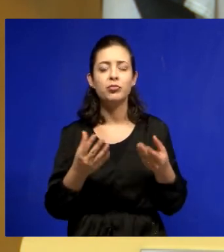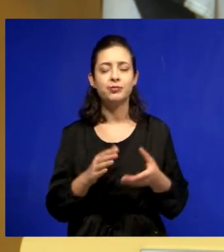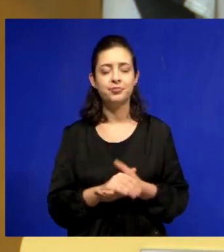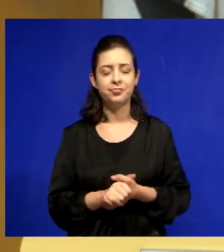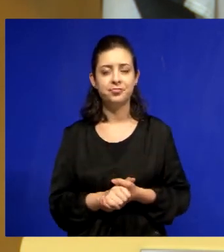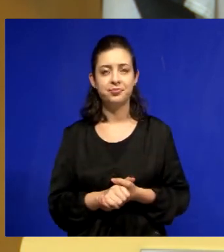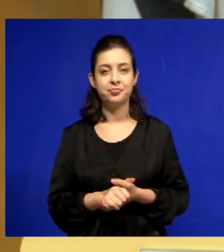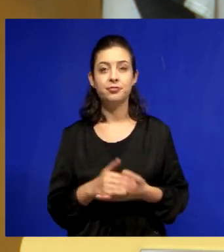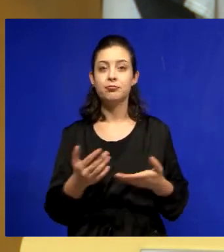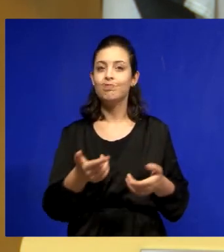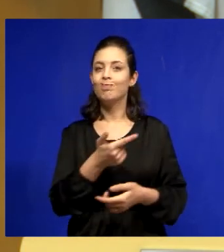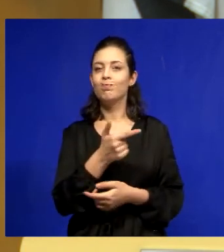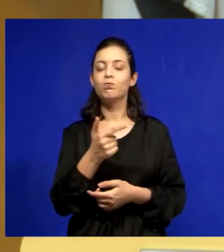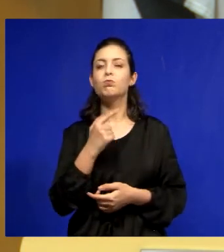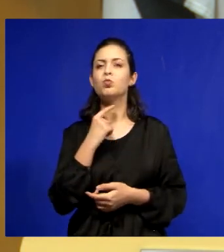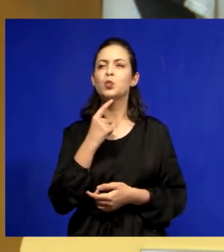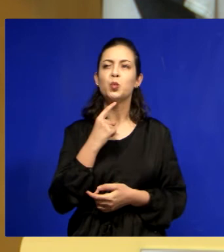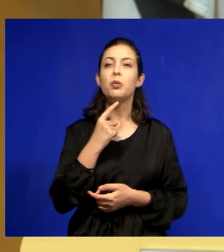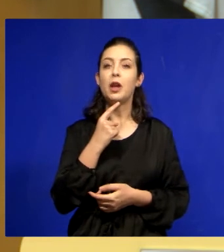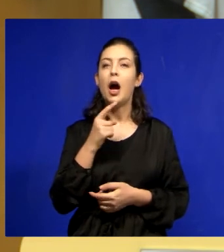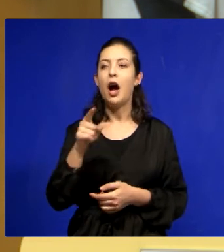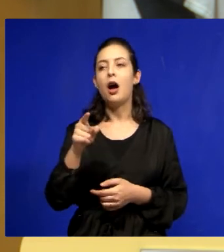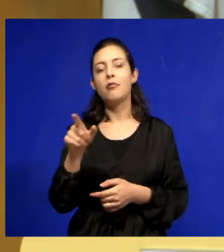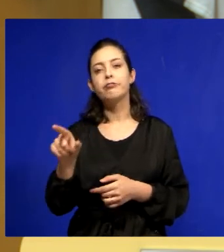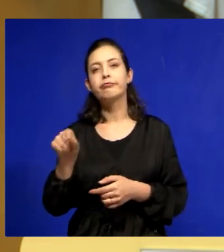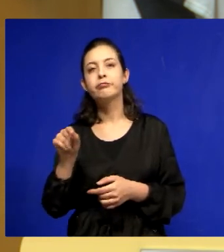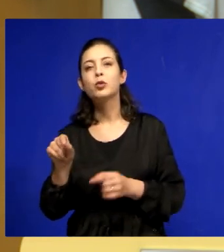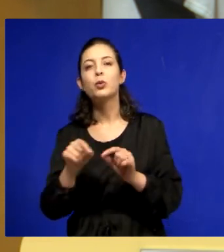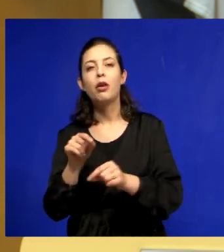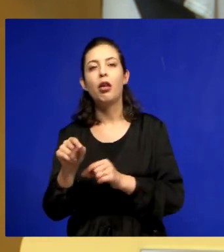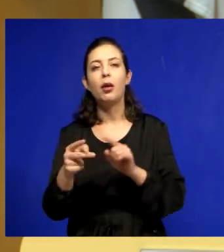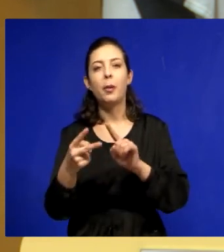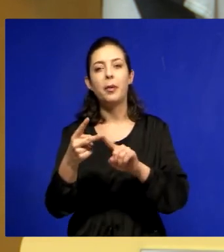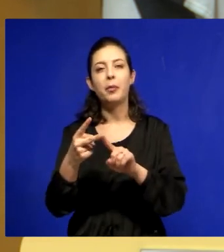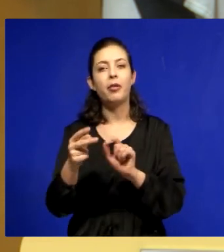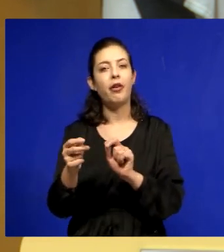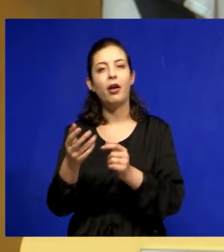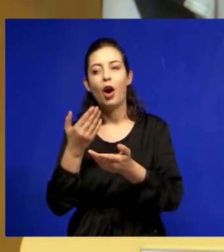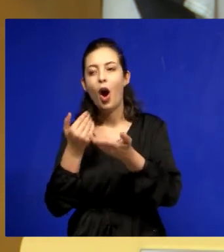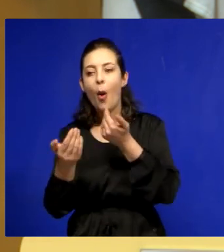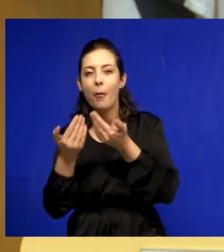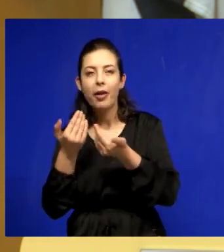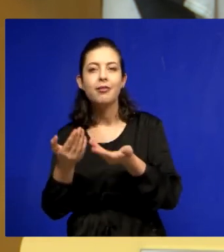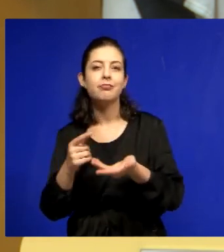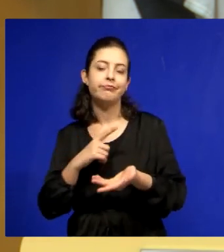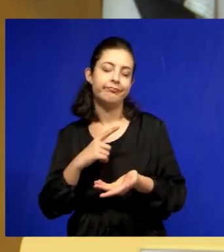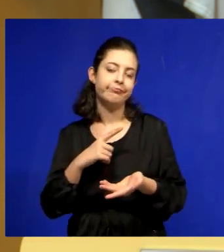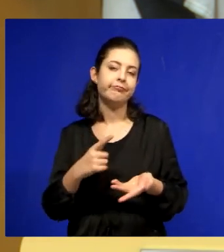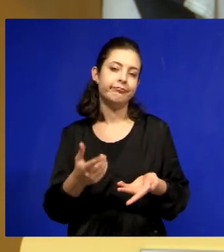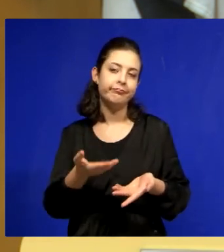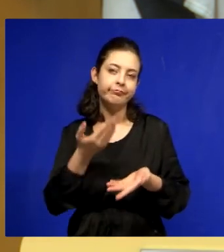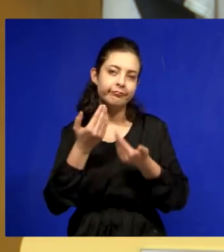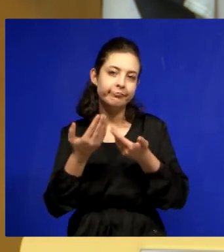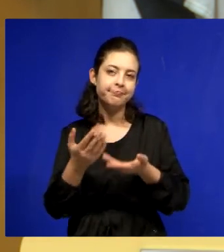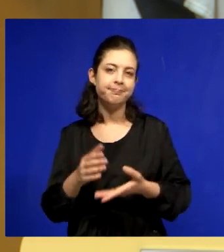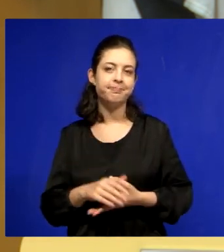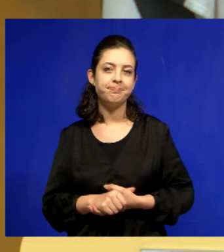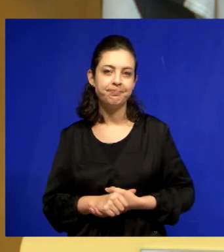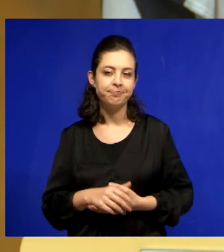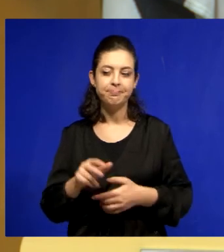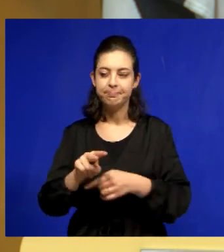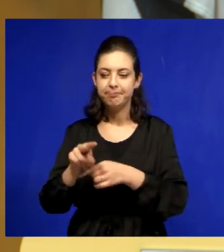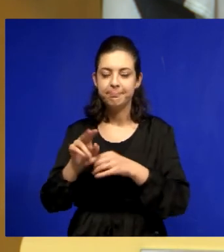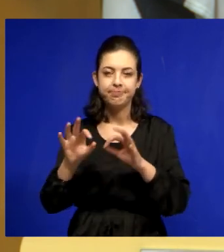sua casa eu não tenho dúvida que as pessoas vão optar pela segunda opção que é ter a alimentação pra cuidar